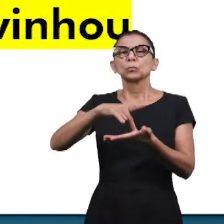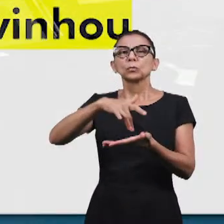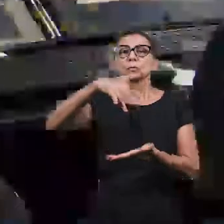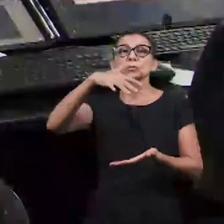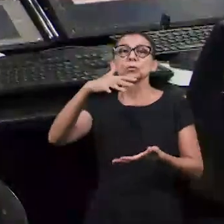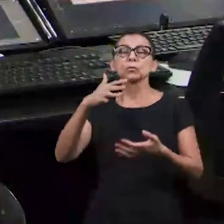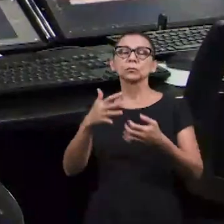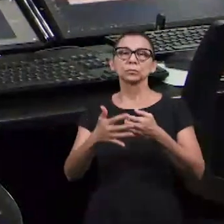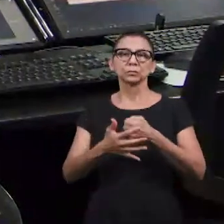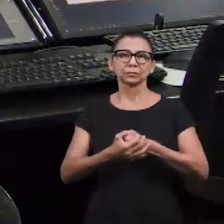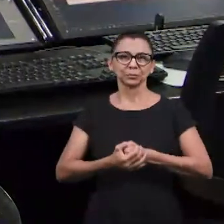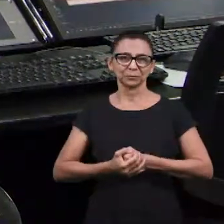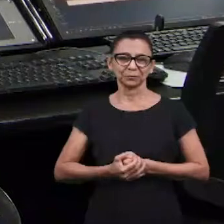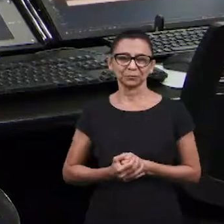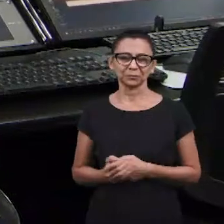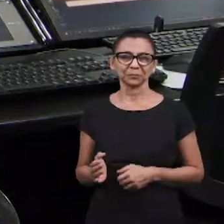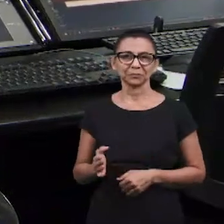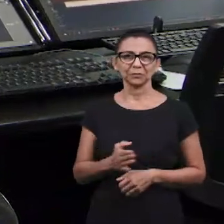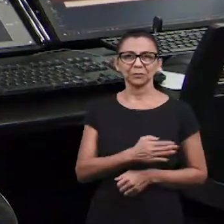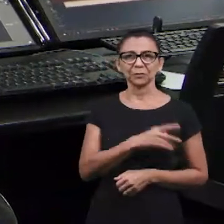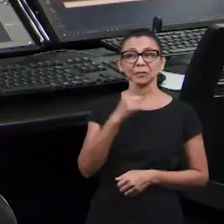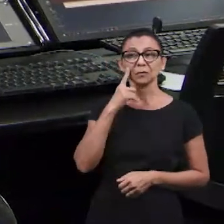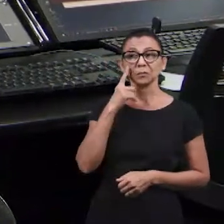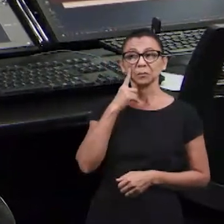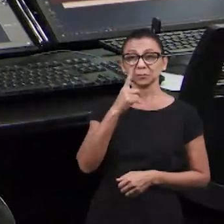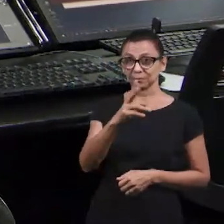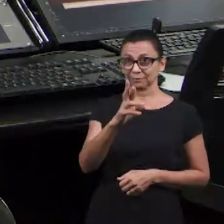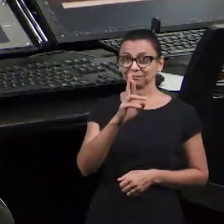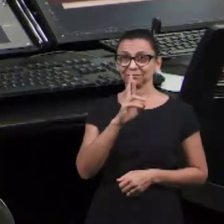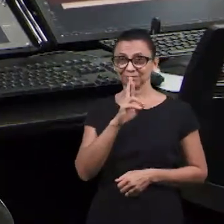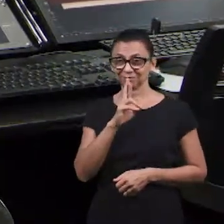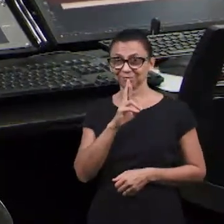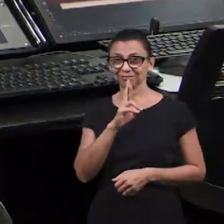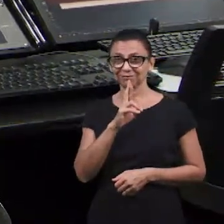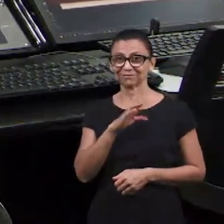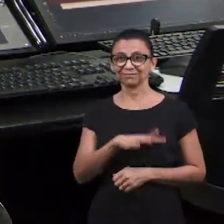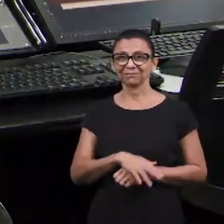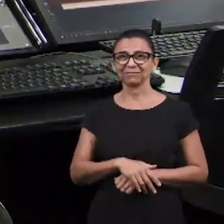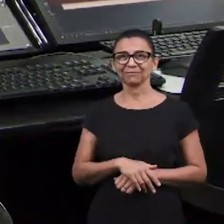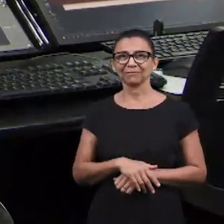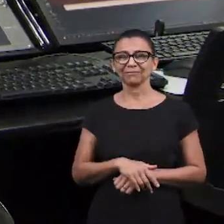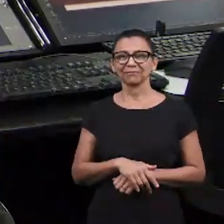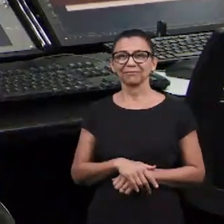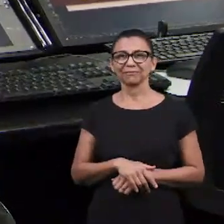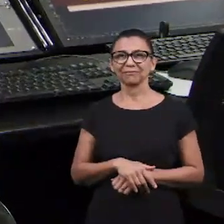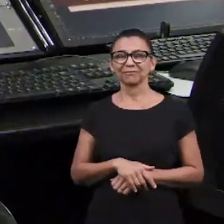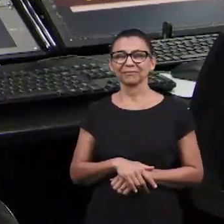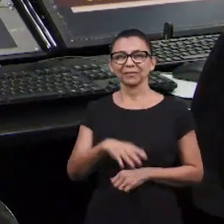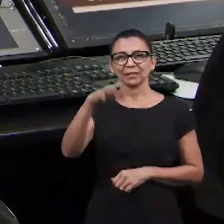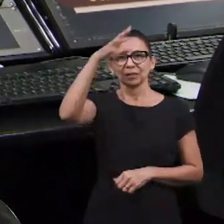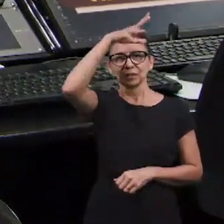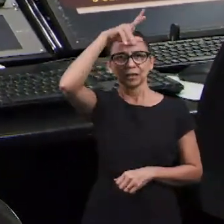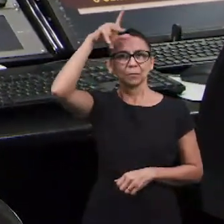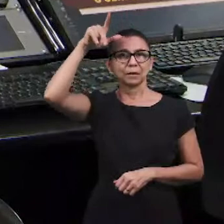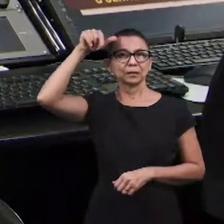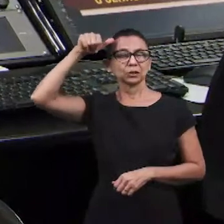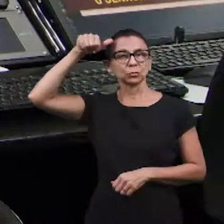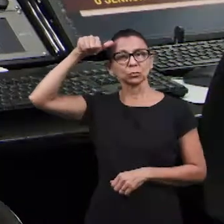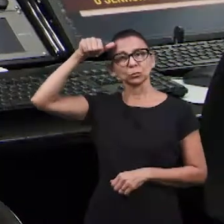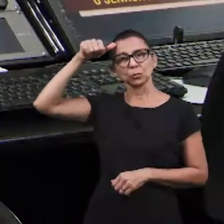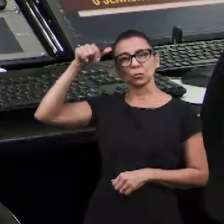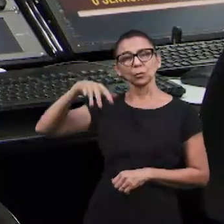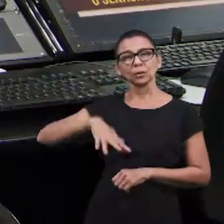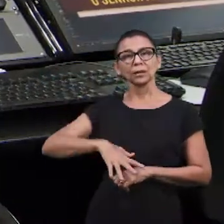tesouro? E quem vai nos dar essa resposta sobre quem achou o tesouro? Essa resposta vem lá do estado do Amazonas. O nosso